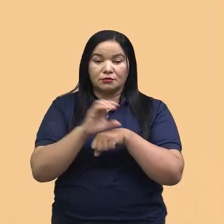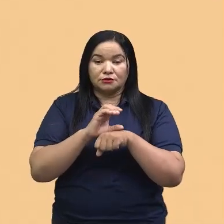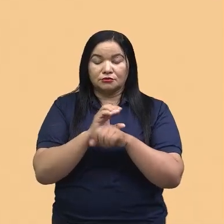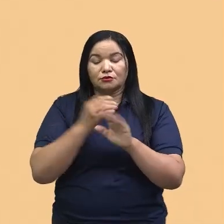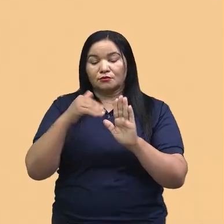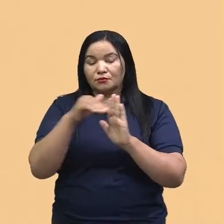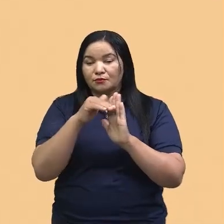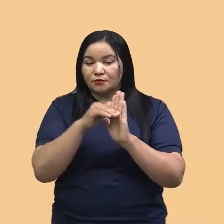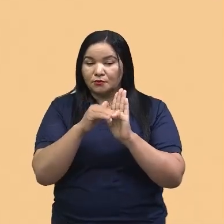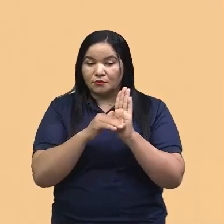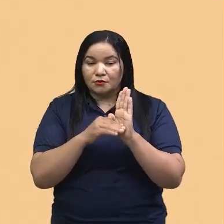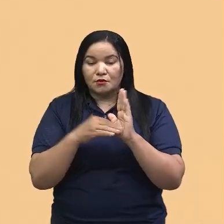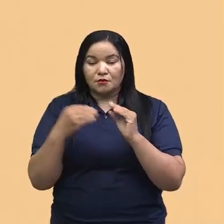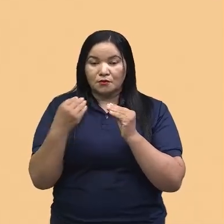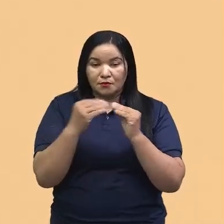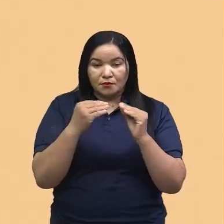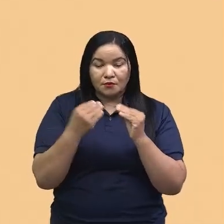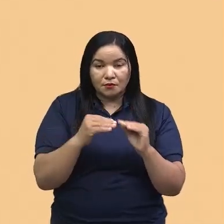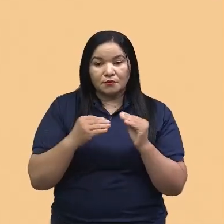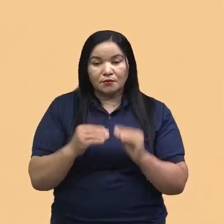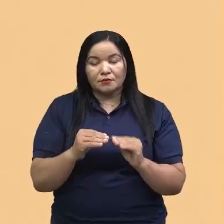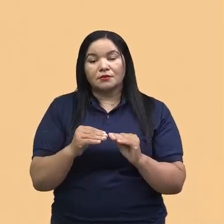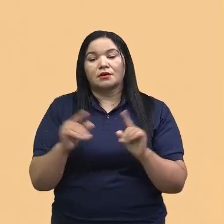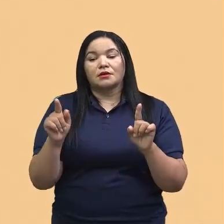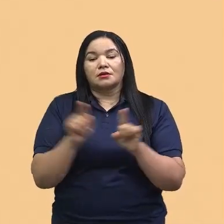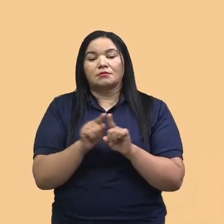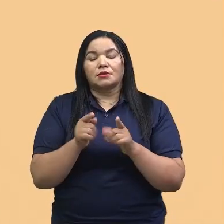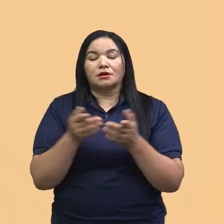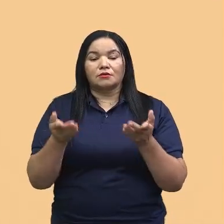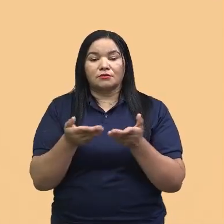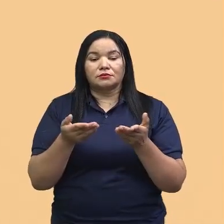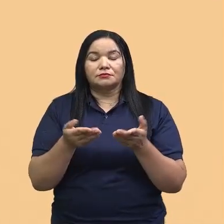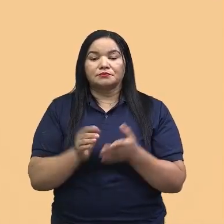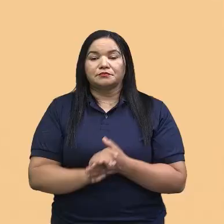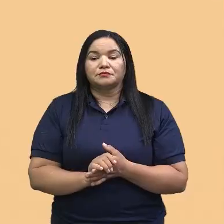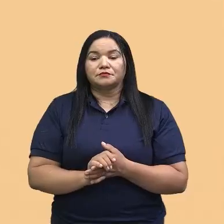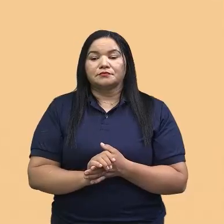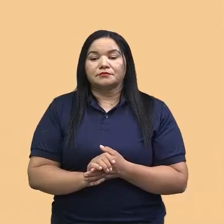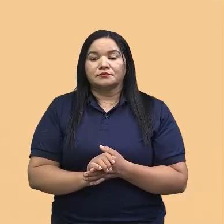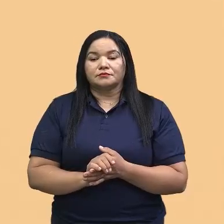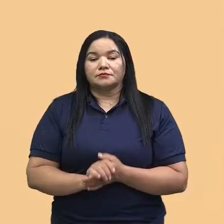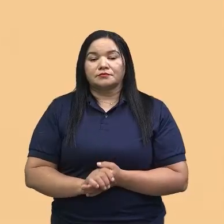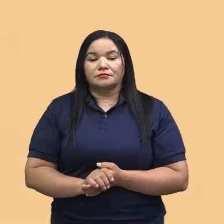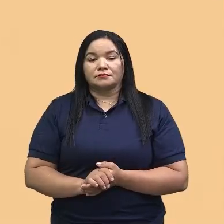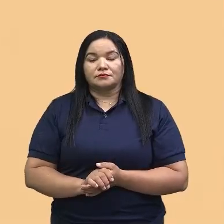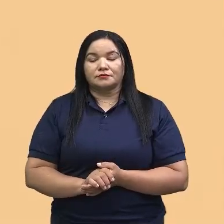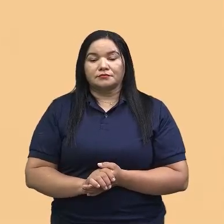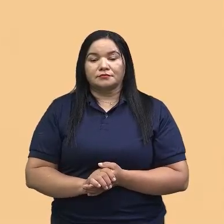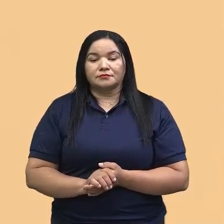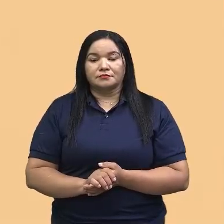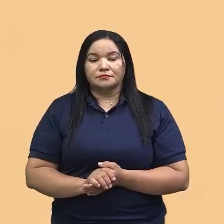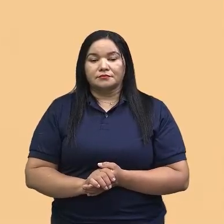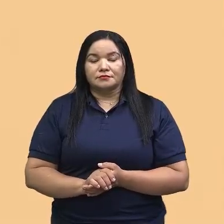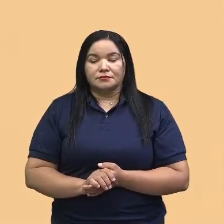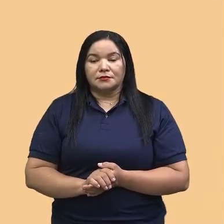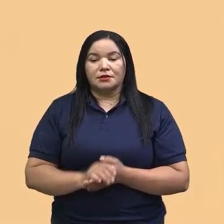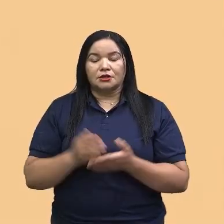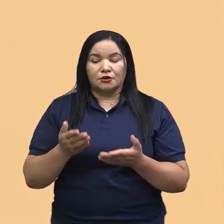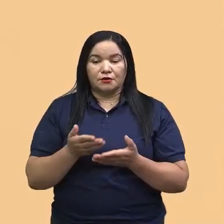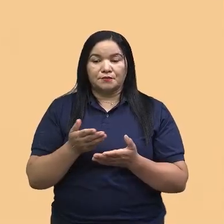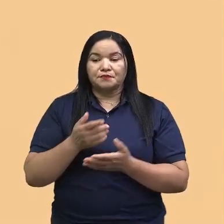o que ele faz? Ele traz para si essa questão, né? Então, ele